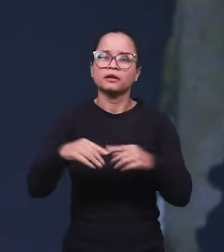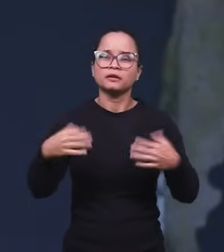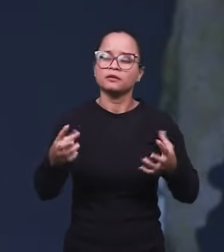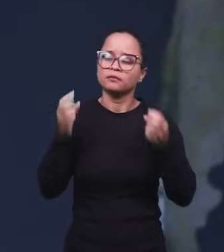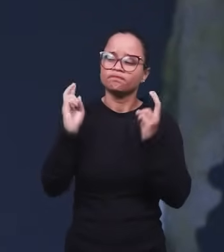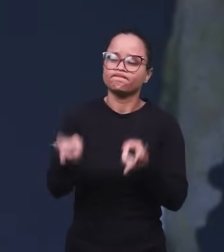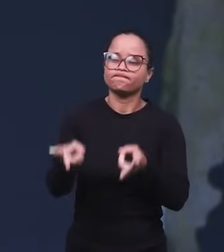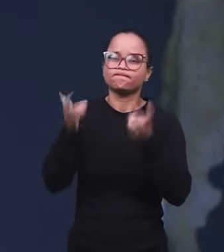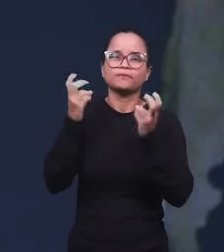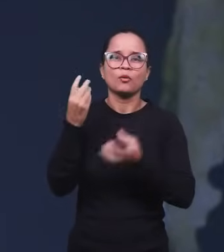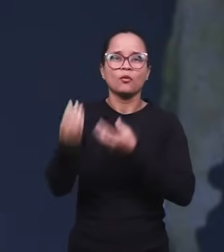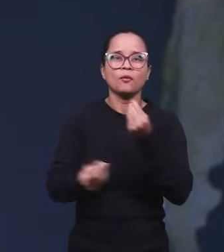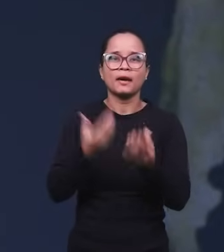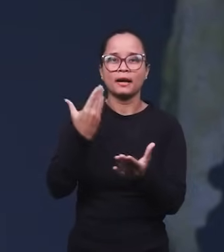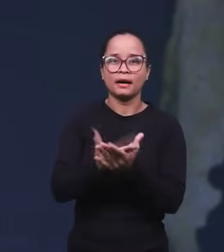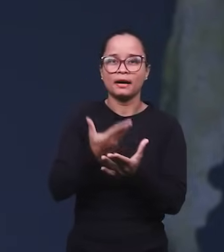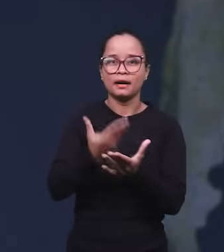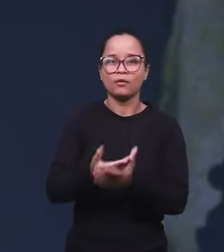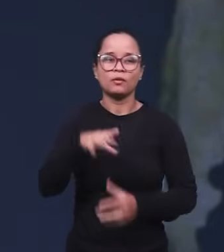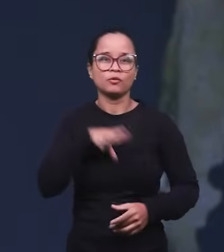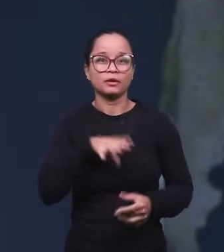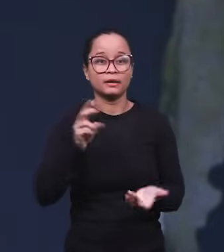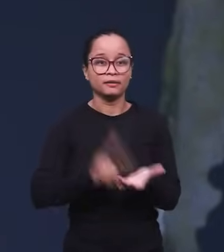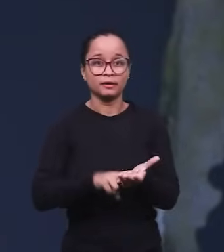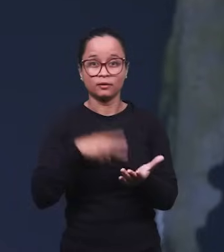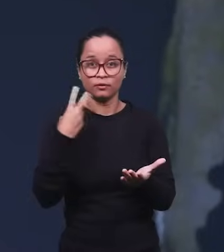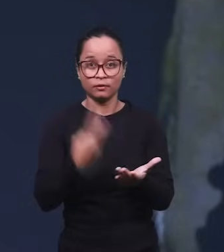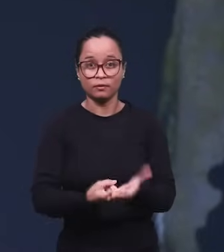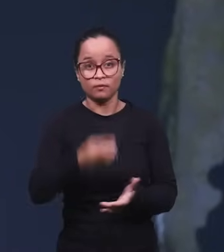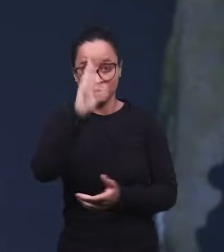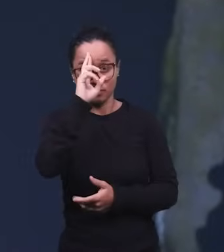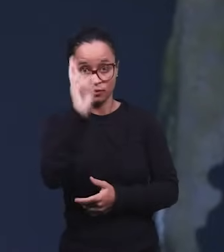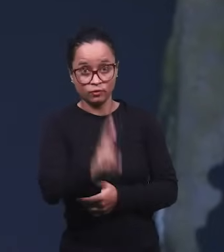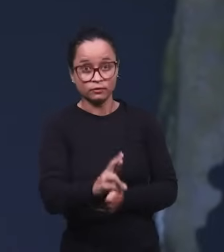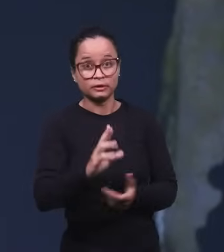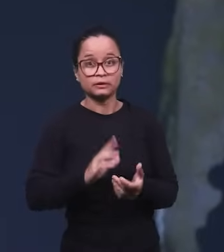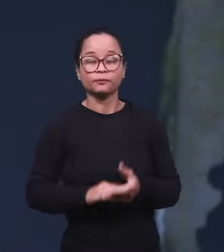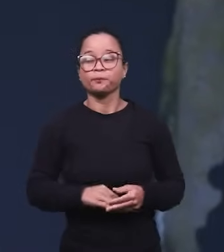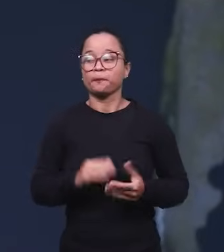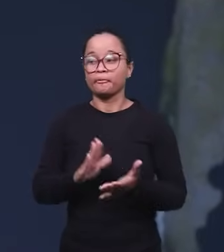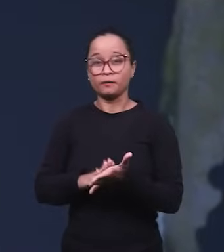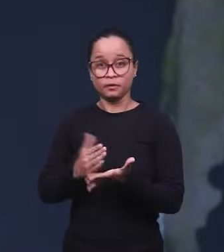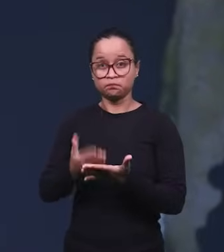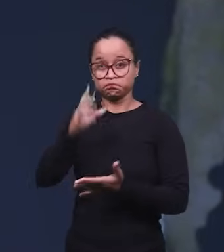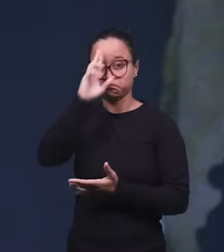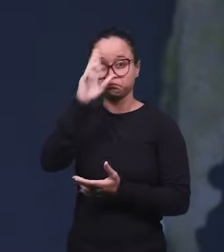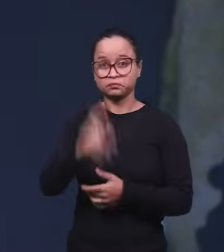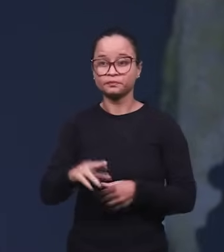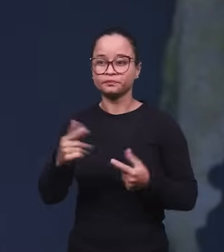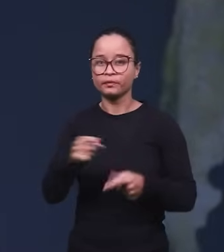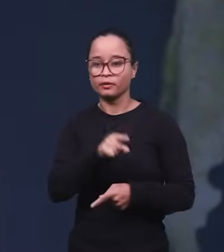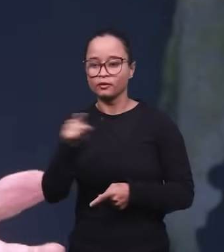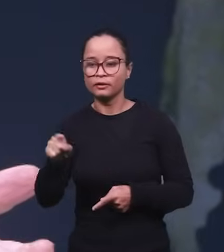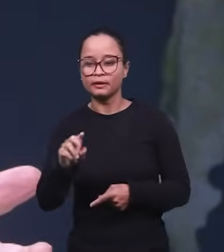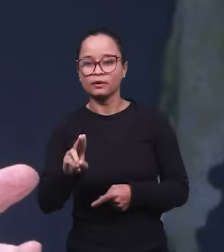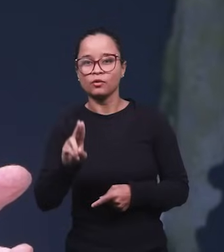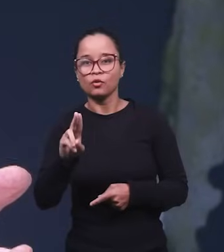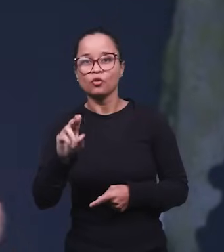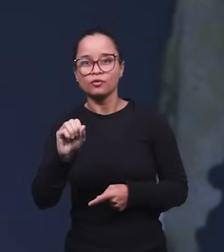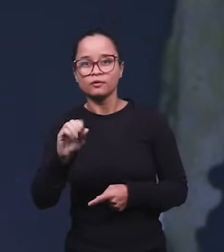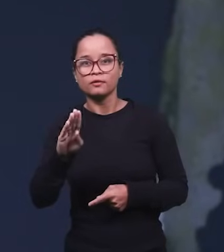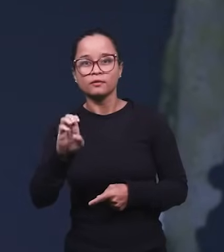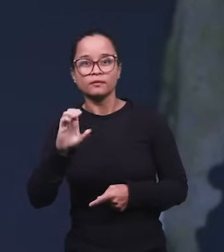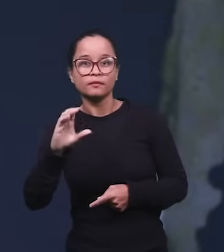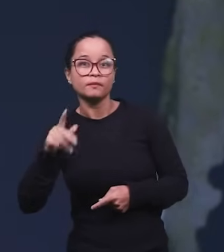dávamos a aula ali em português, o irmão traduzindo para o russo. Do russo, as pessoas que entendiam o uzbek recebiam a tradução